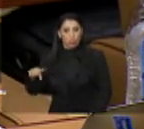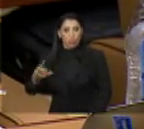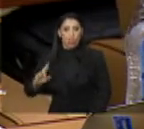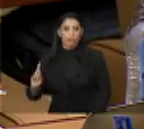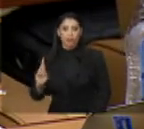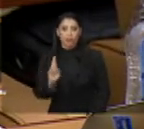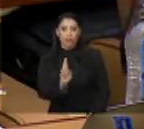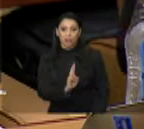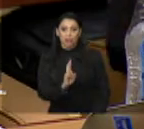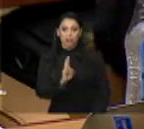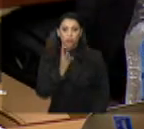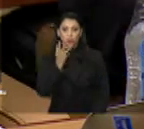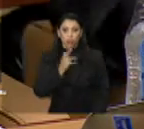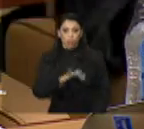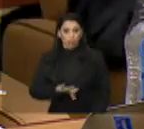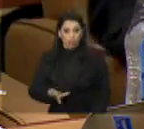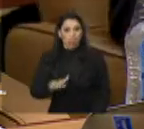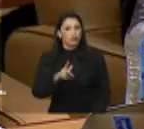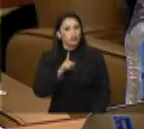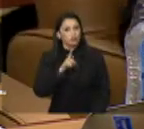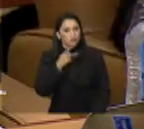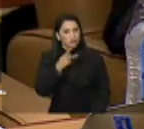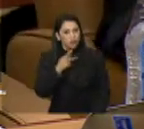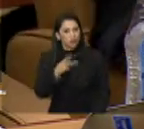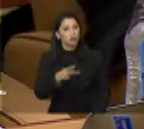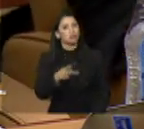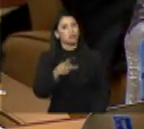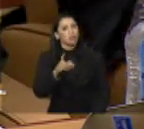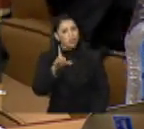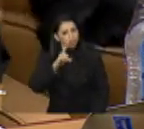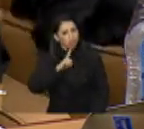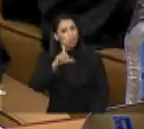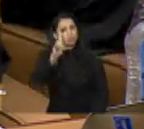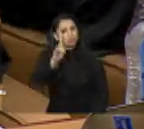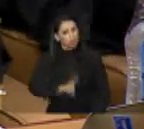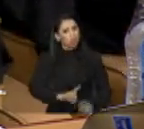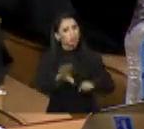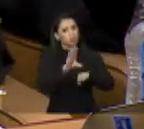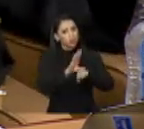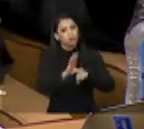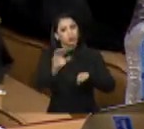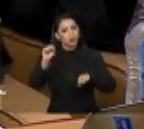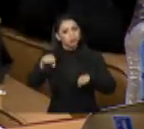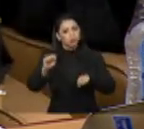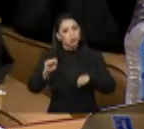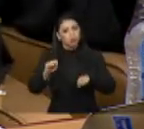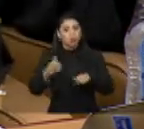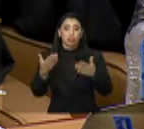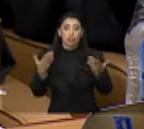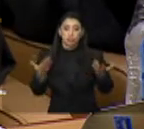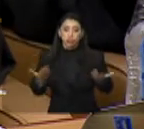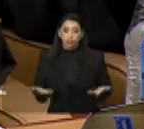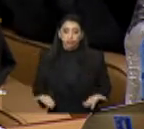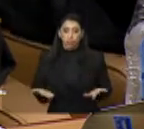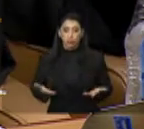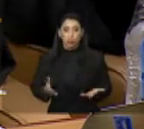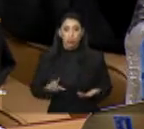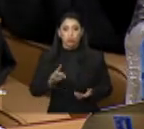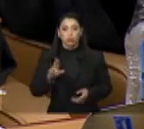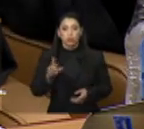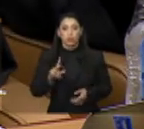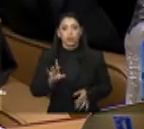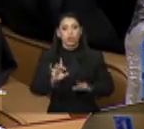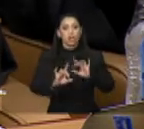sustenta que esse é um direito constitucional Fundamental e que consequentemente não depende das escolhas